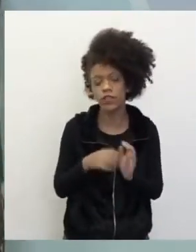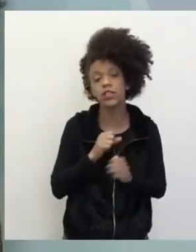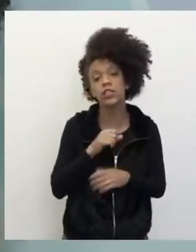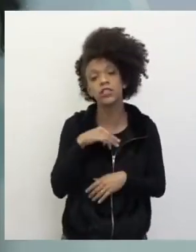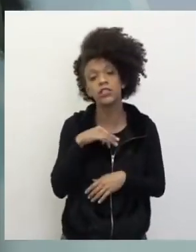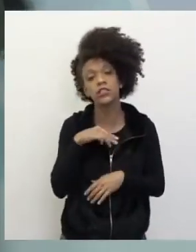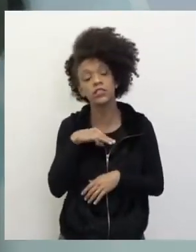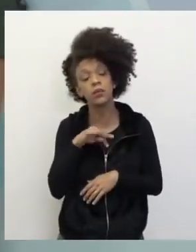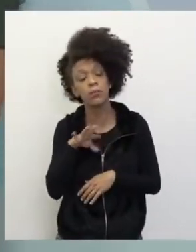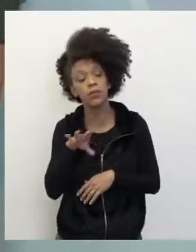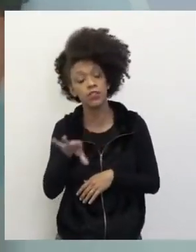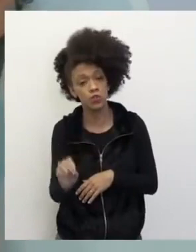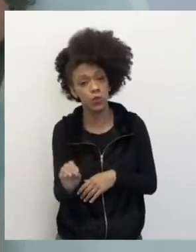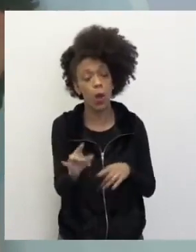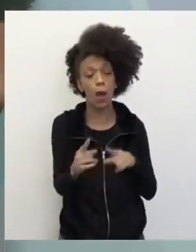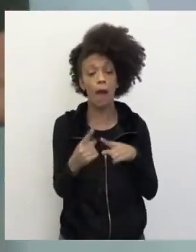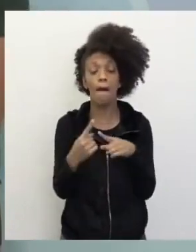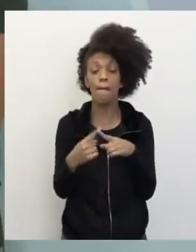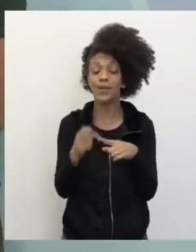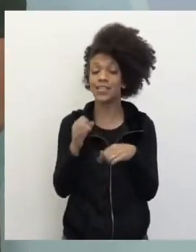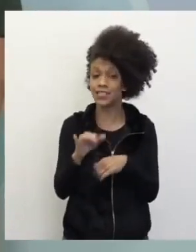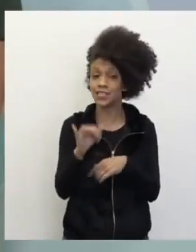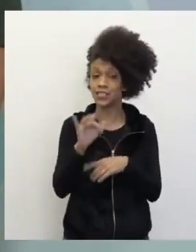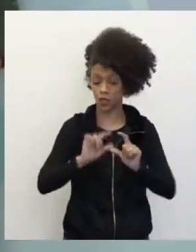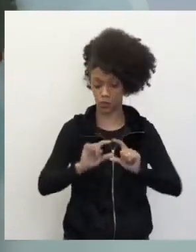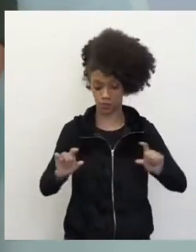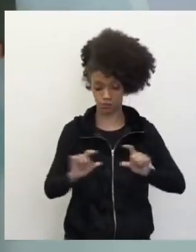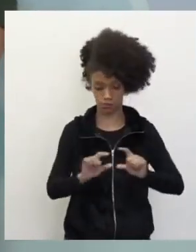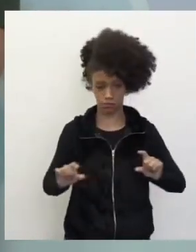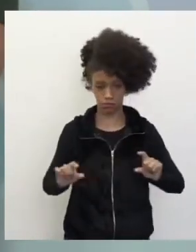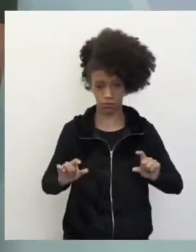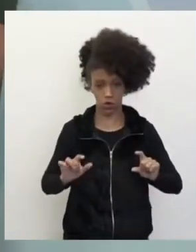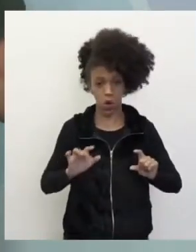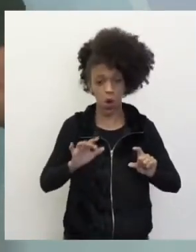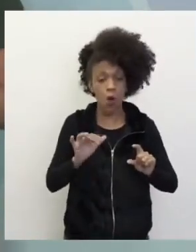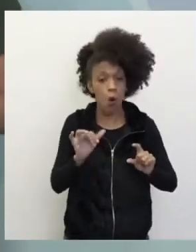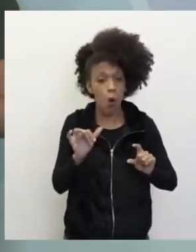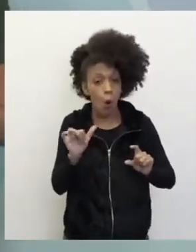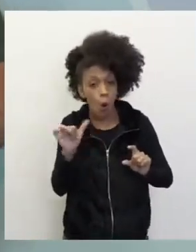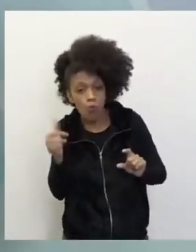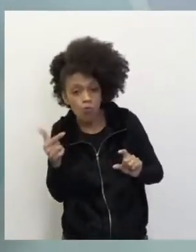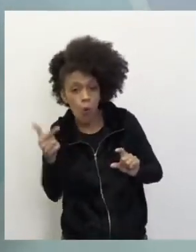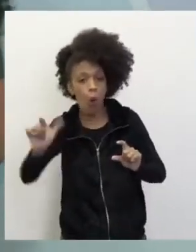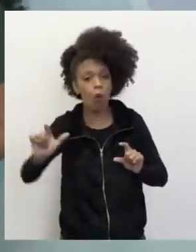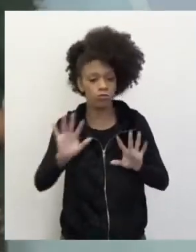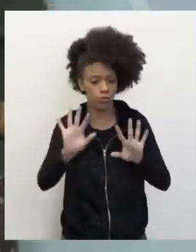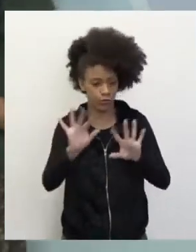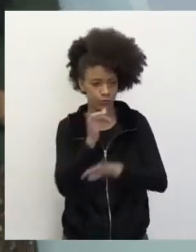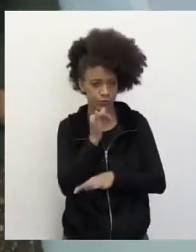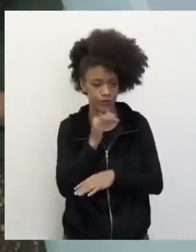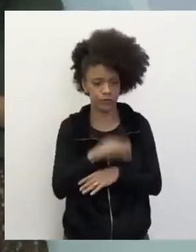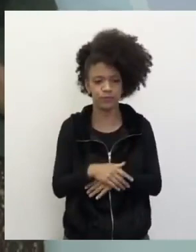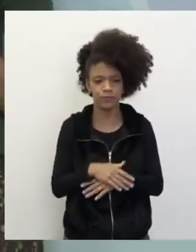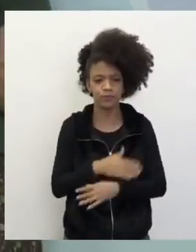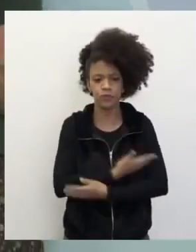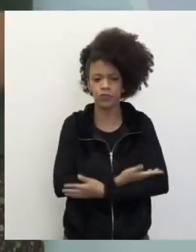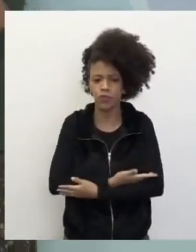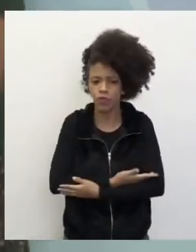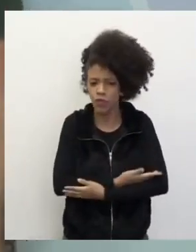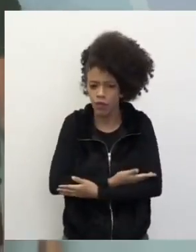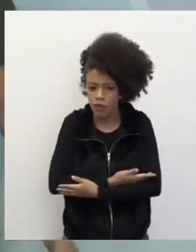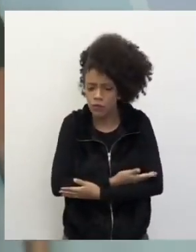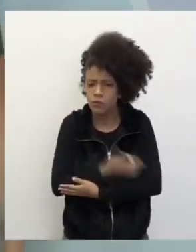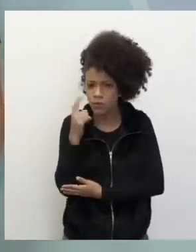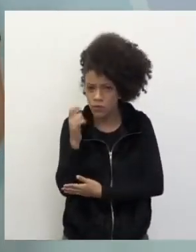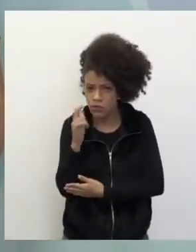por quê? Se eu colocar a mesma oração com um outro articulador, olha só aqui, os bebês choram, beleza,